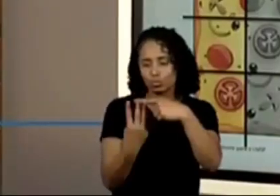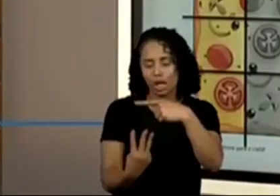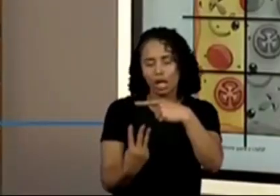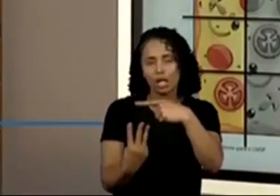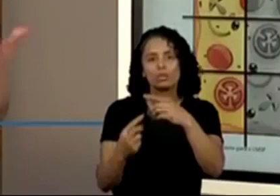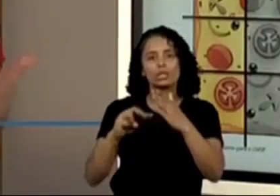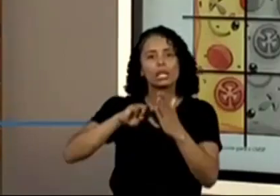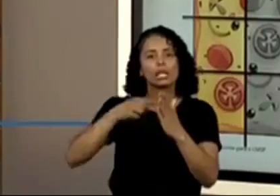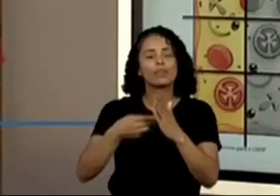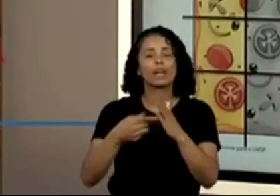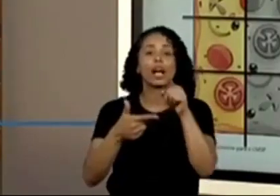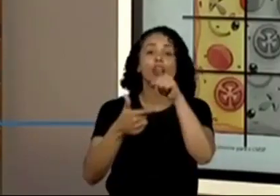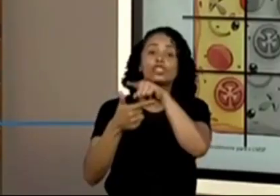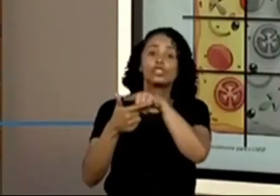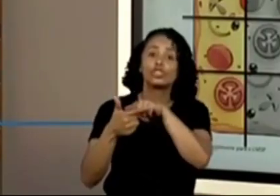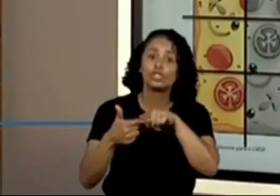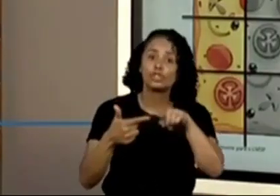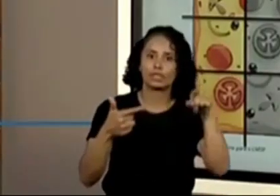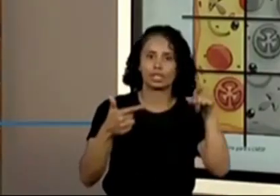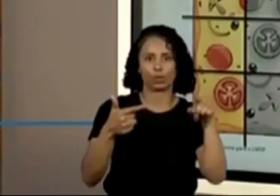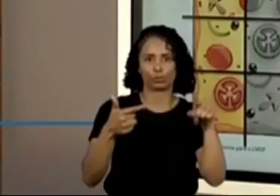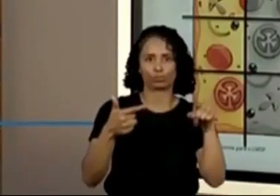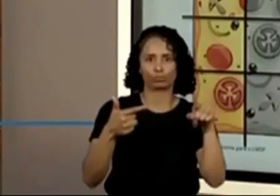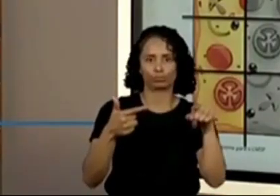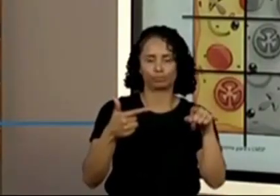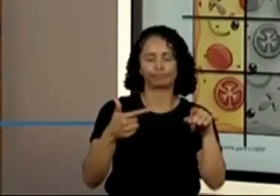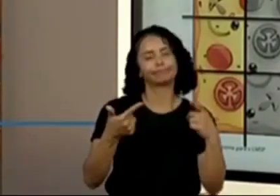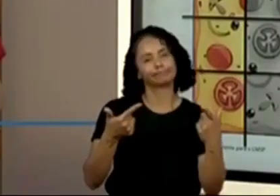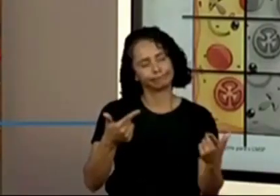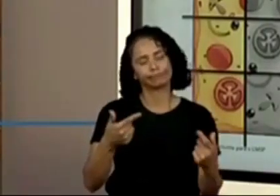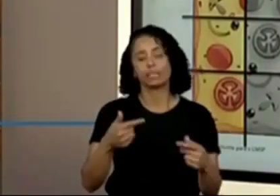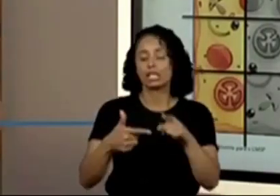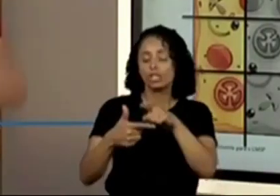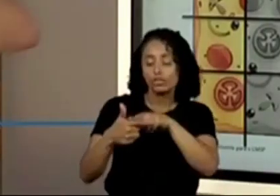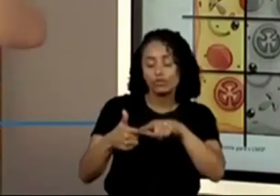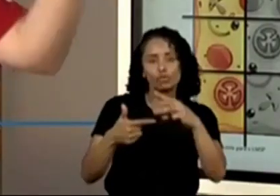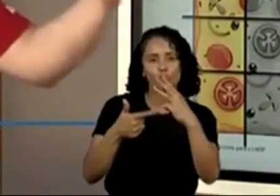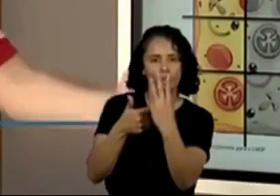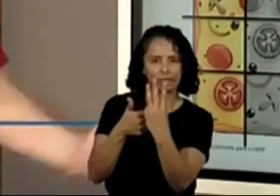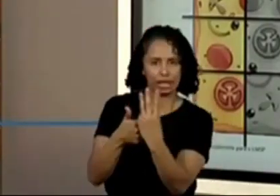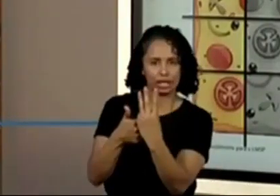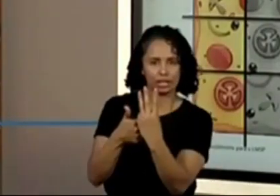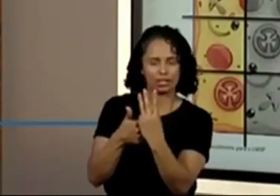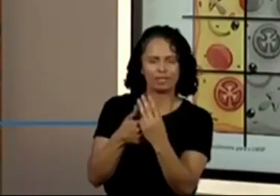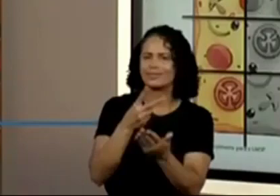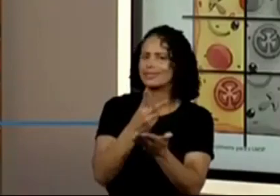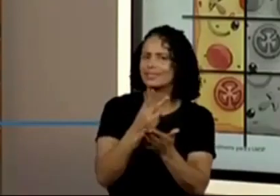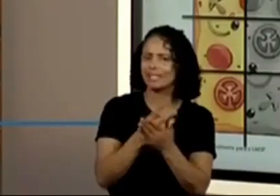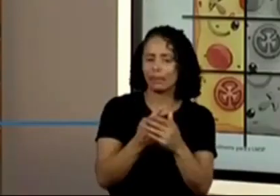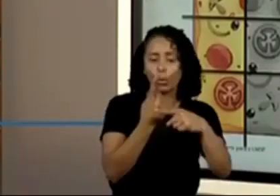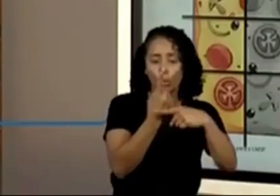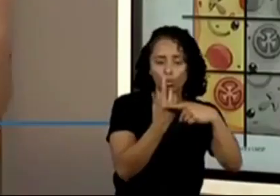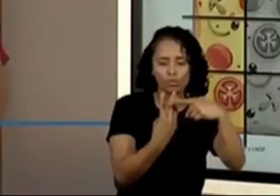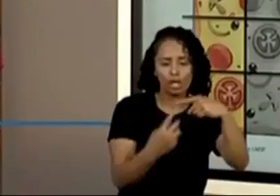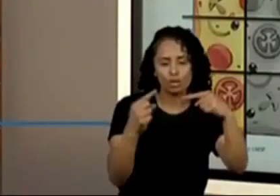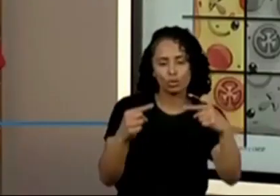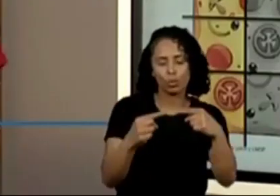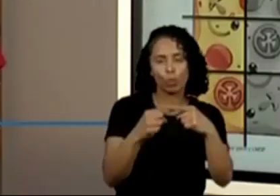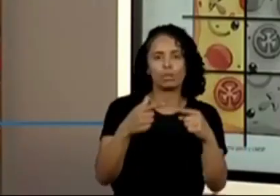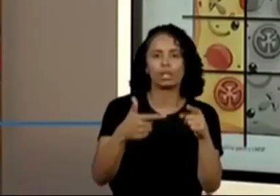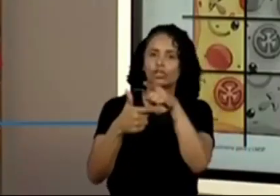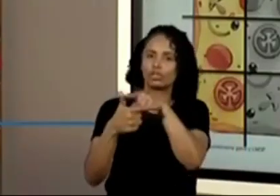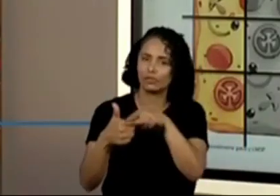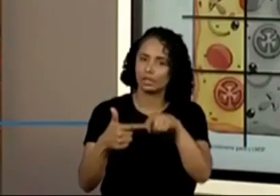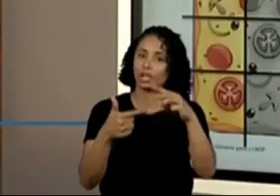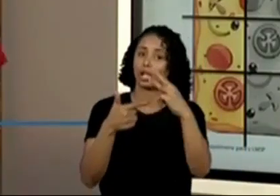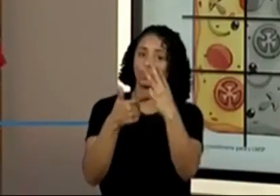aí de divisão aí em 3 pedaços, né? Divisão por 3. Lembra, o todo, quanto eu tenho, e aí o quanto eu vou